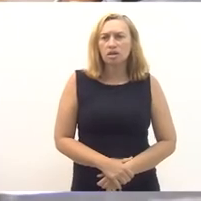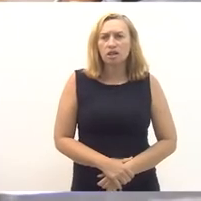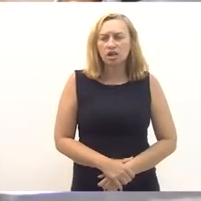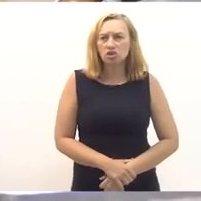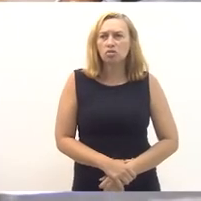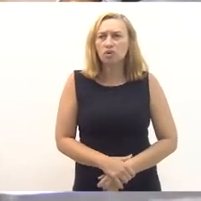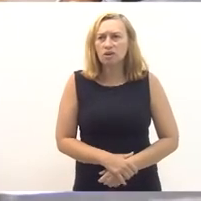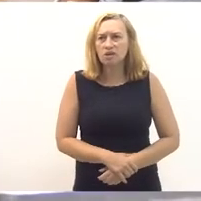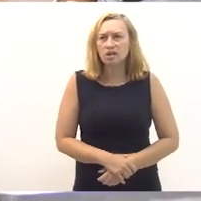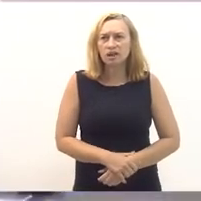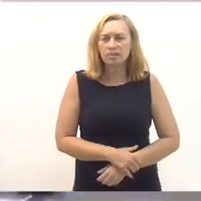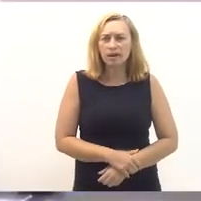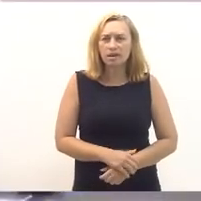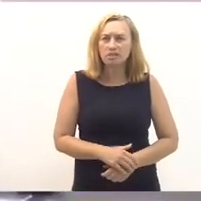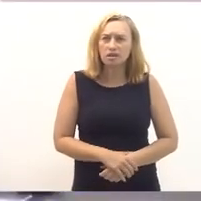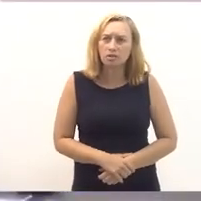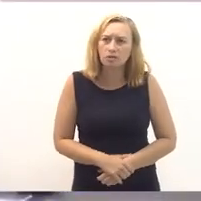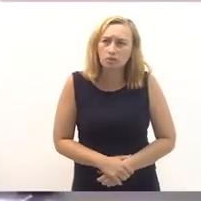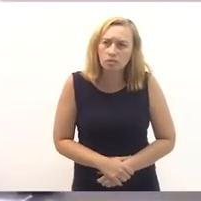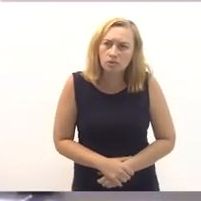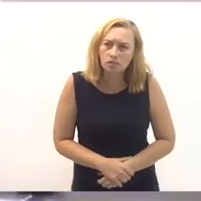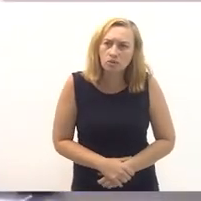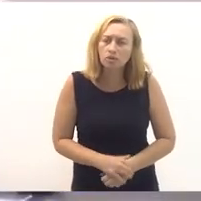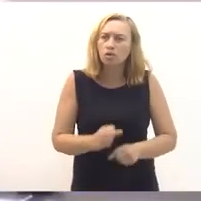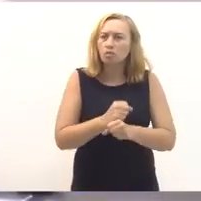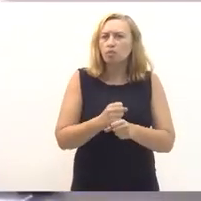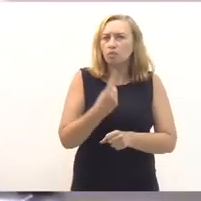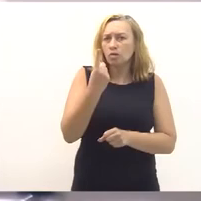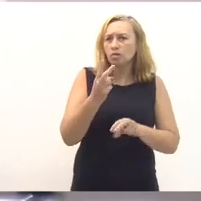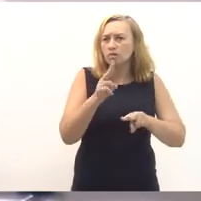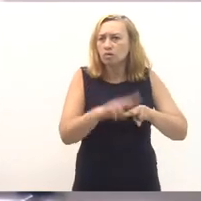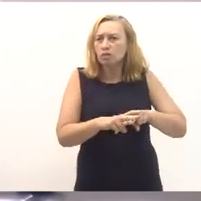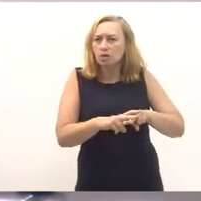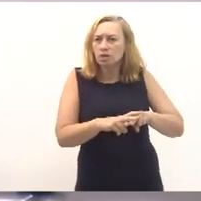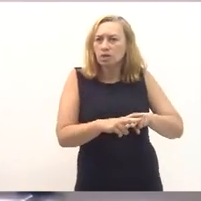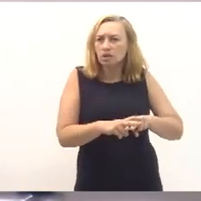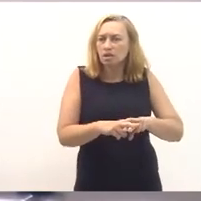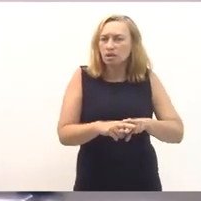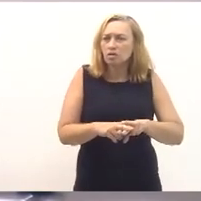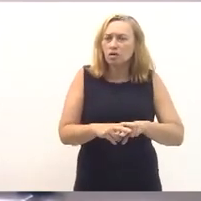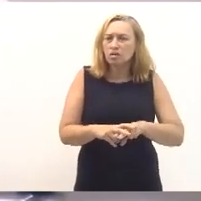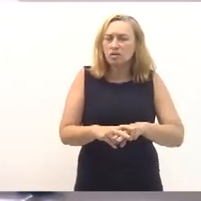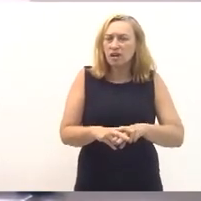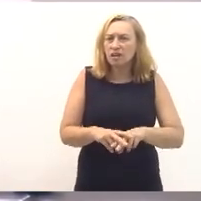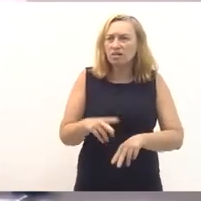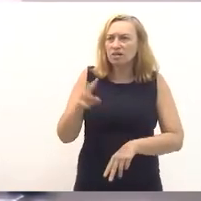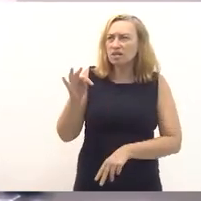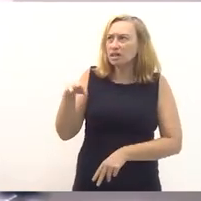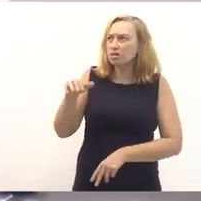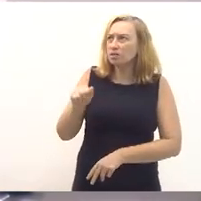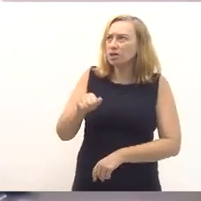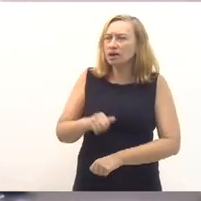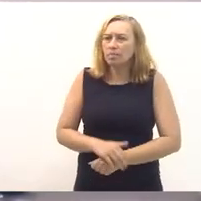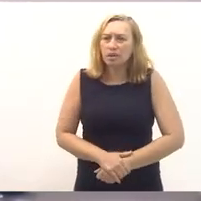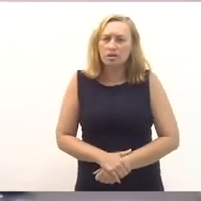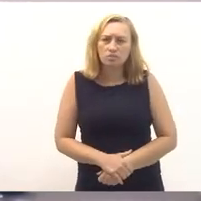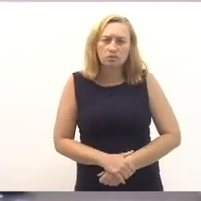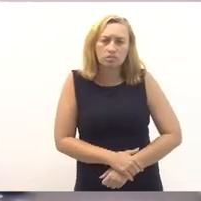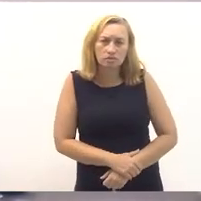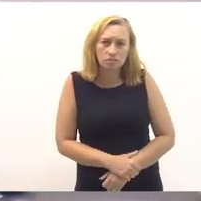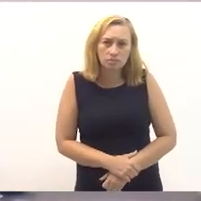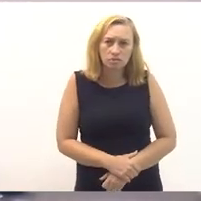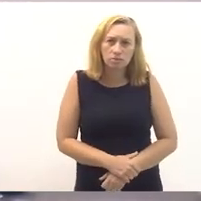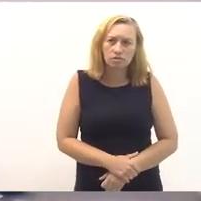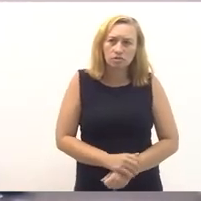também sou o egresso eu tive um ano preso no tempo da ditadura militar com 18 anos está pendurado no pau-de-arara levando choque